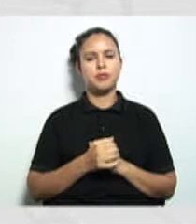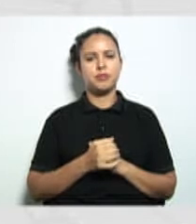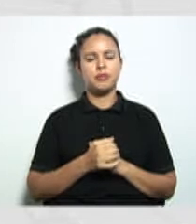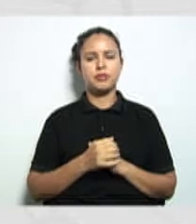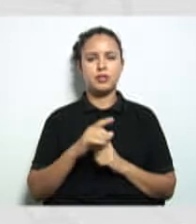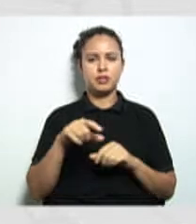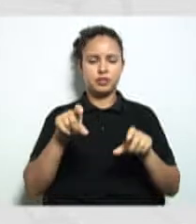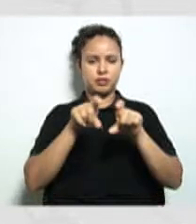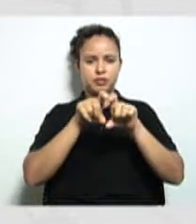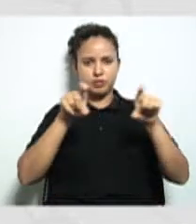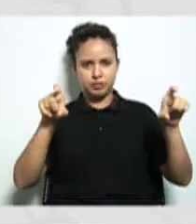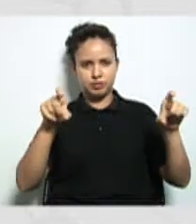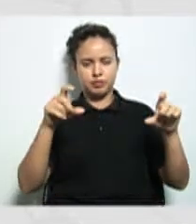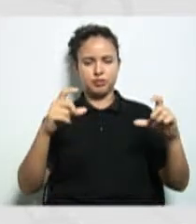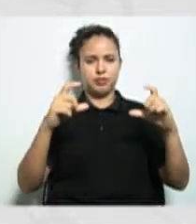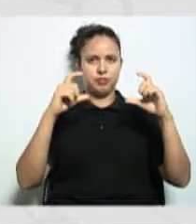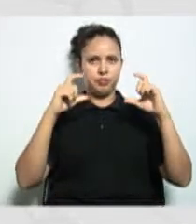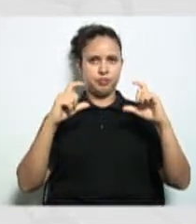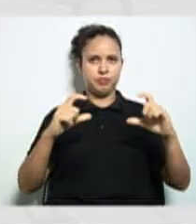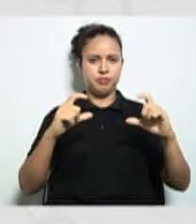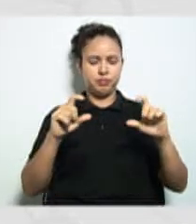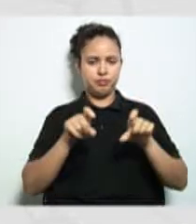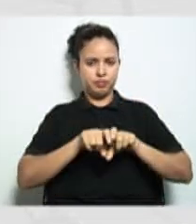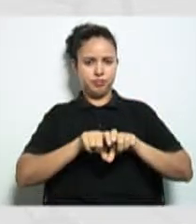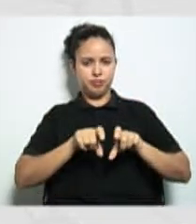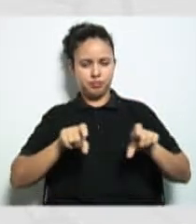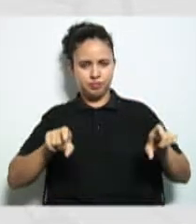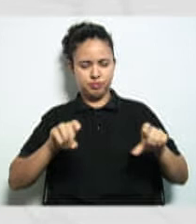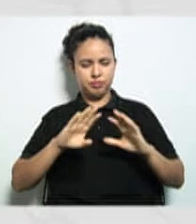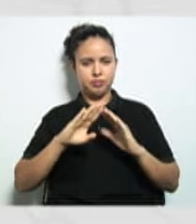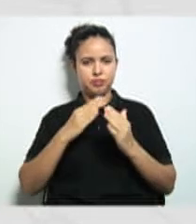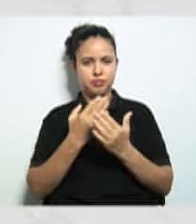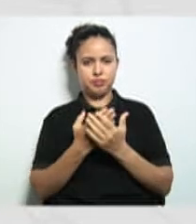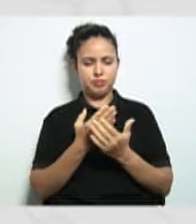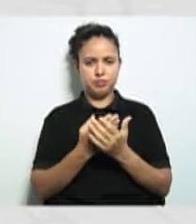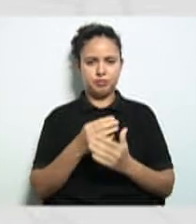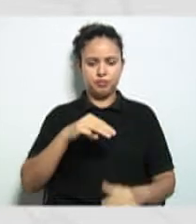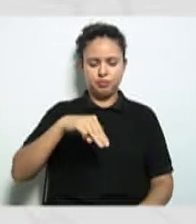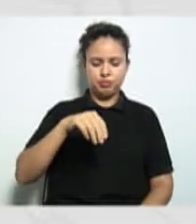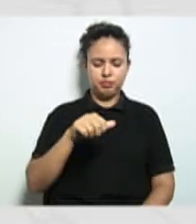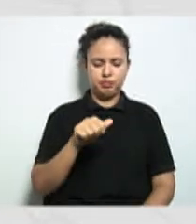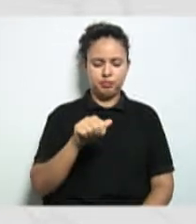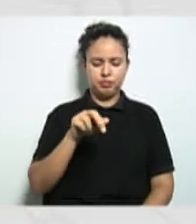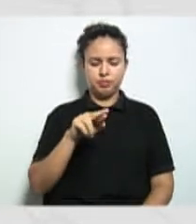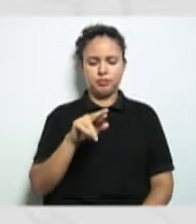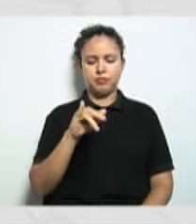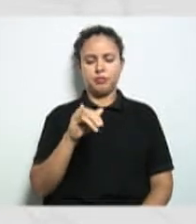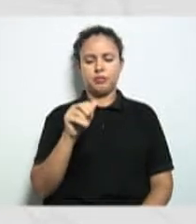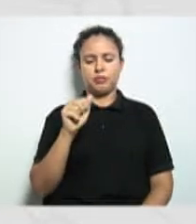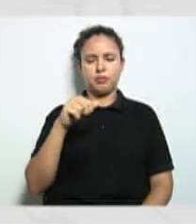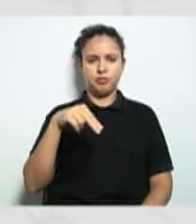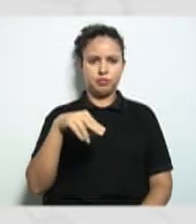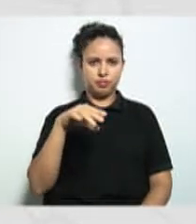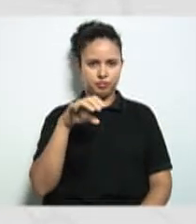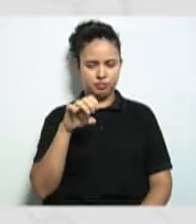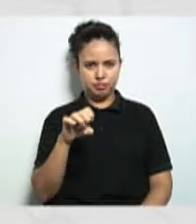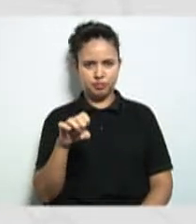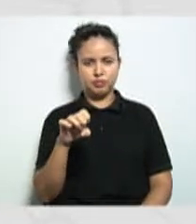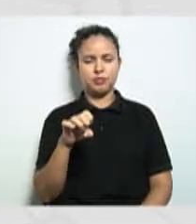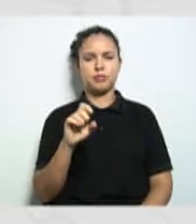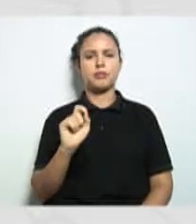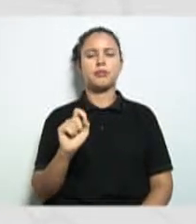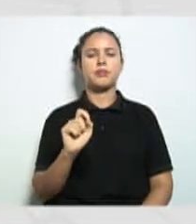Cabeçalho, rodapé, né? Aí o pessoal a Mariane, da Escola Angelina, lá de Costa Marques.